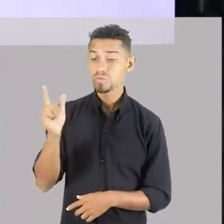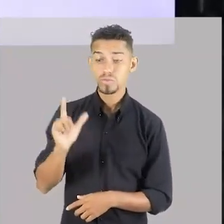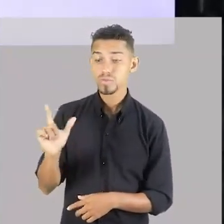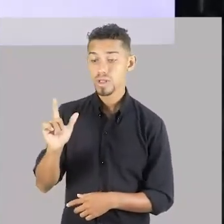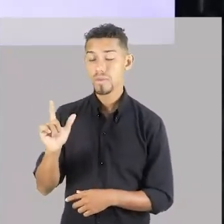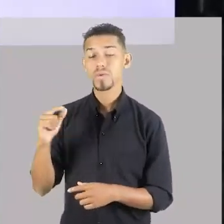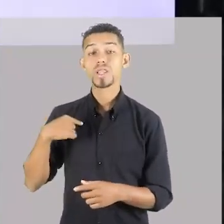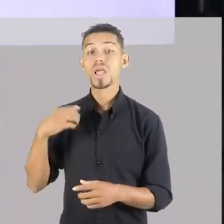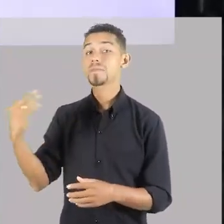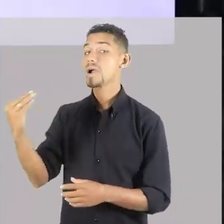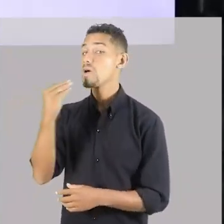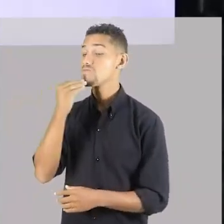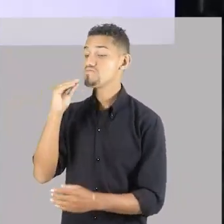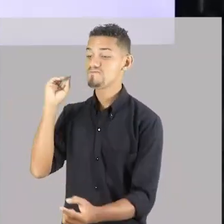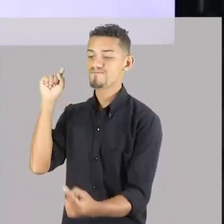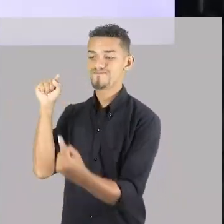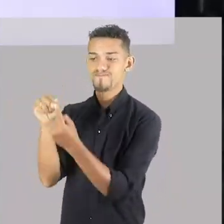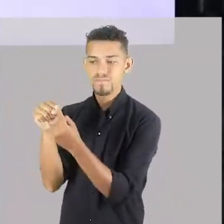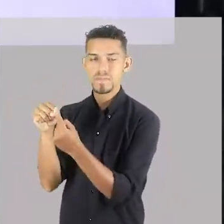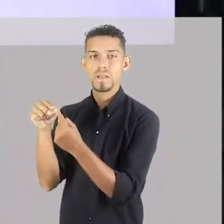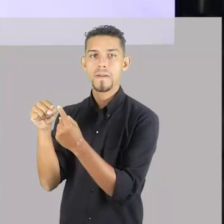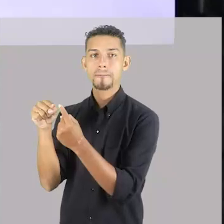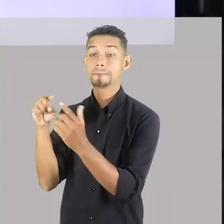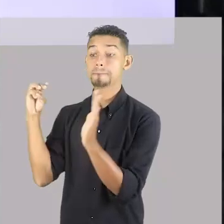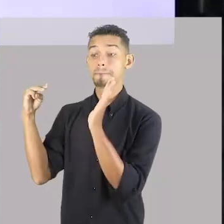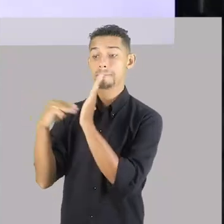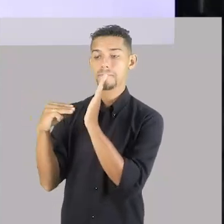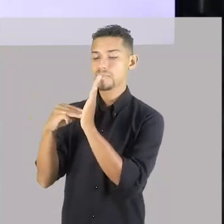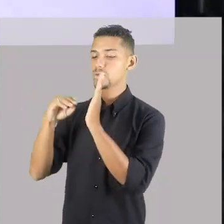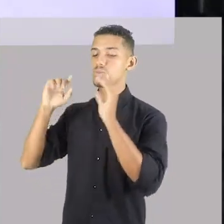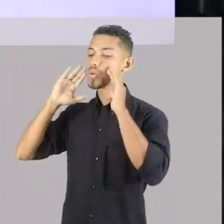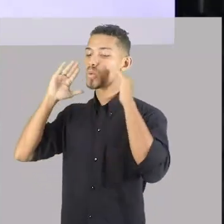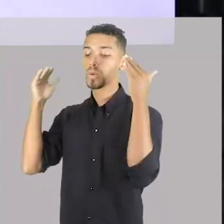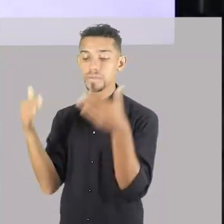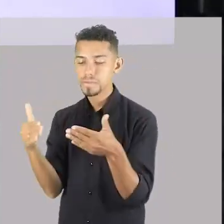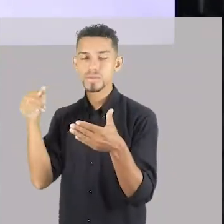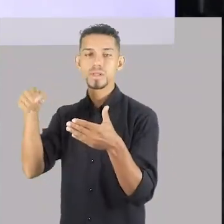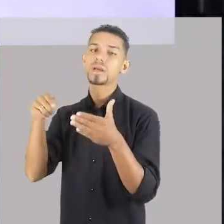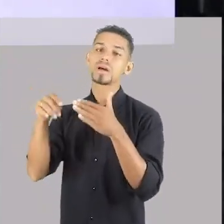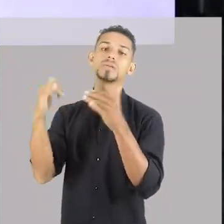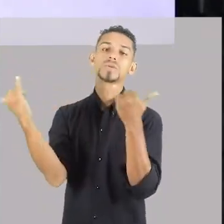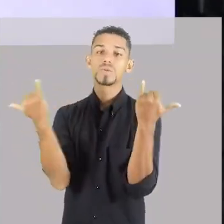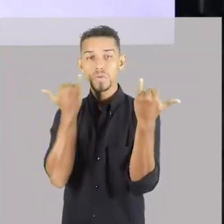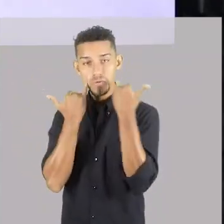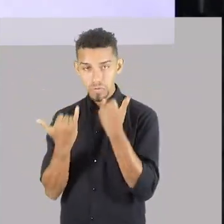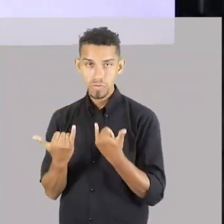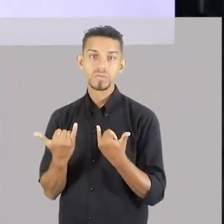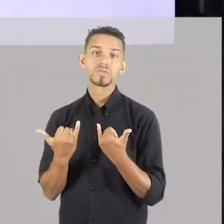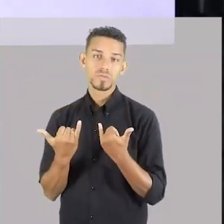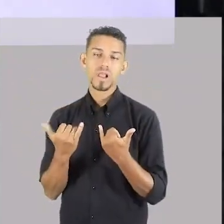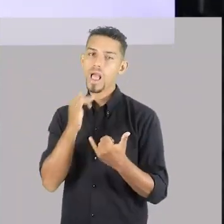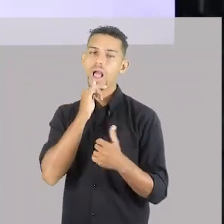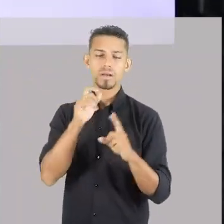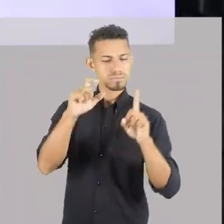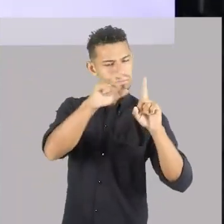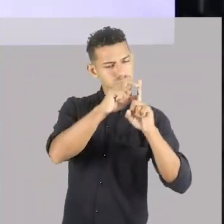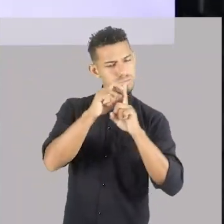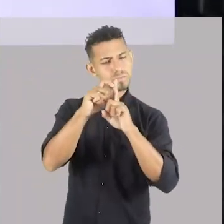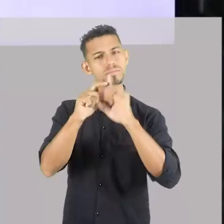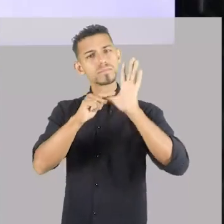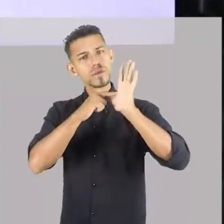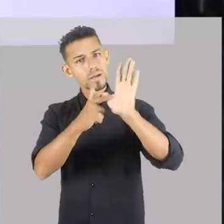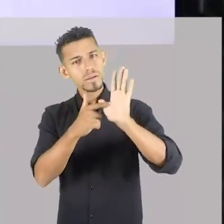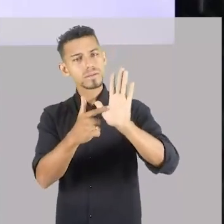uma objetividade na informação. Eu tenho ali dentro de uma situação as palavras representando as